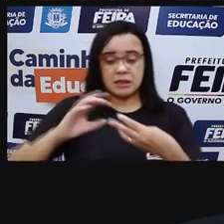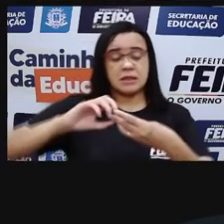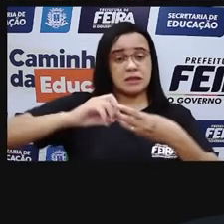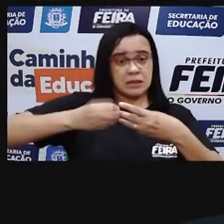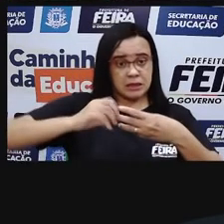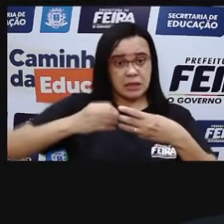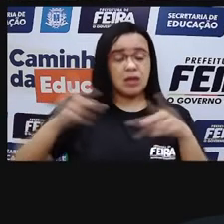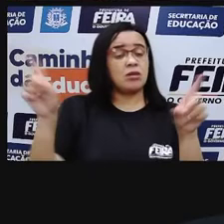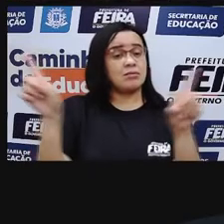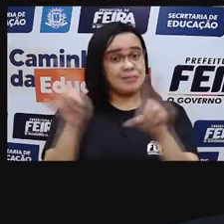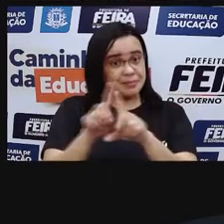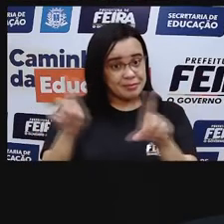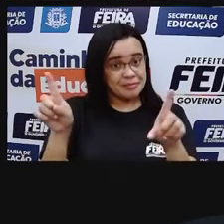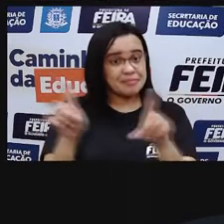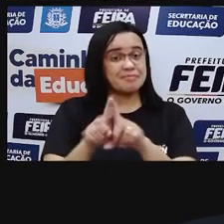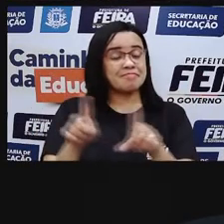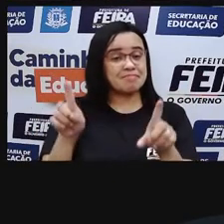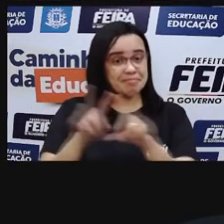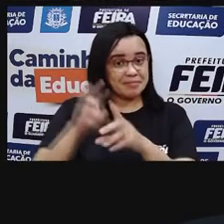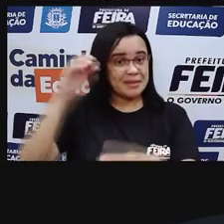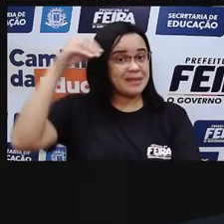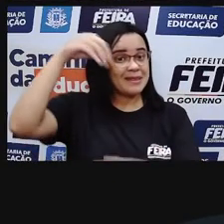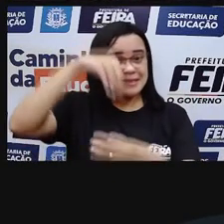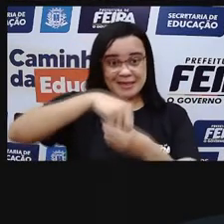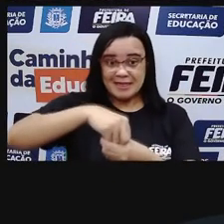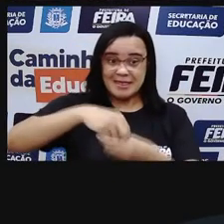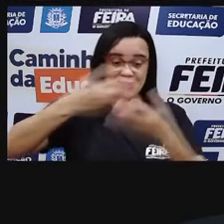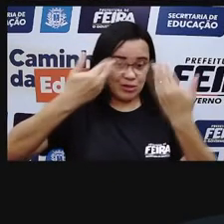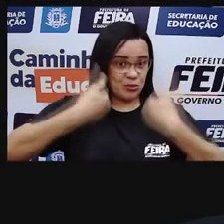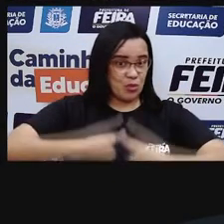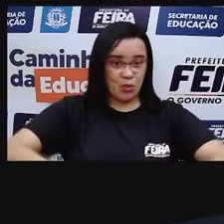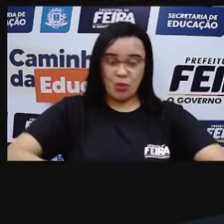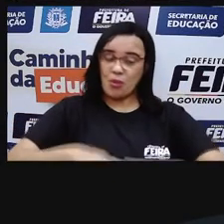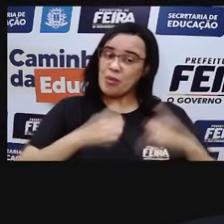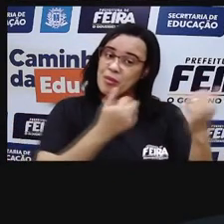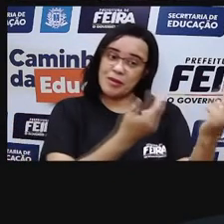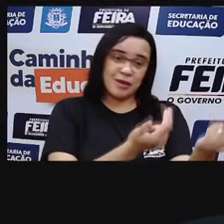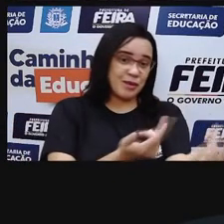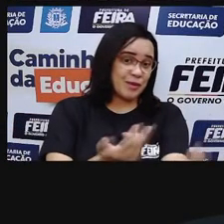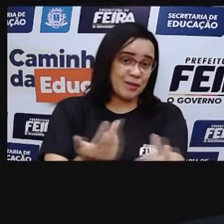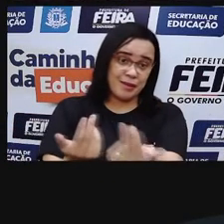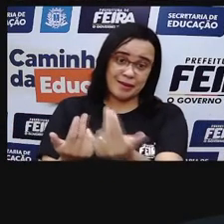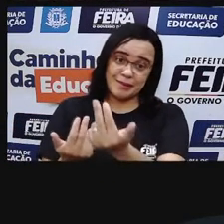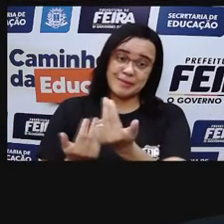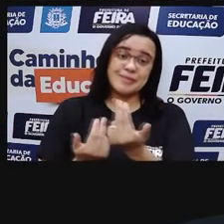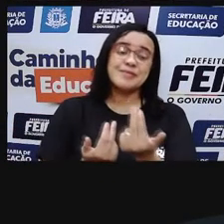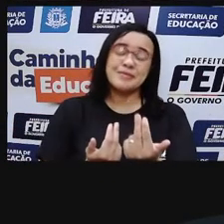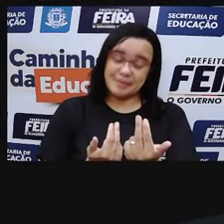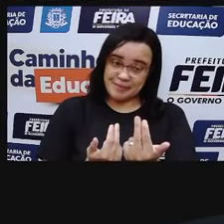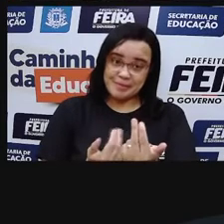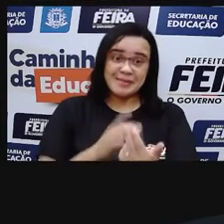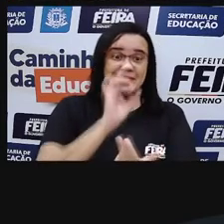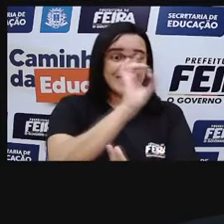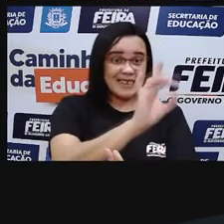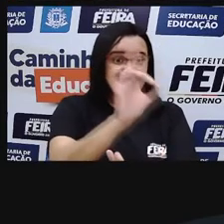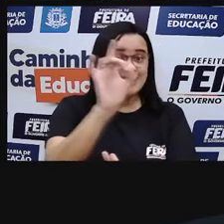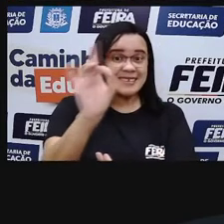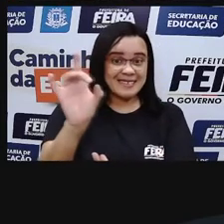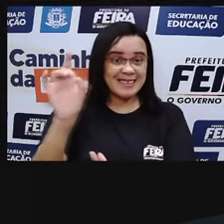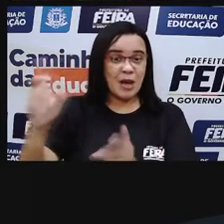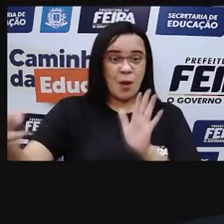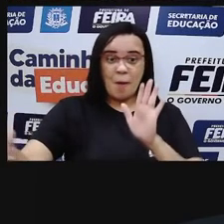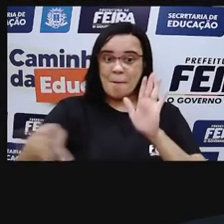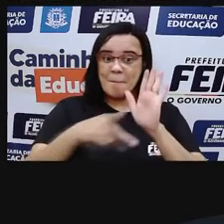brancos, nos nossos leucócitos, dentro de nós, cada uma dessas células também vai ter uma função